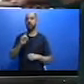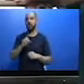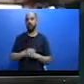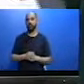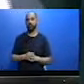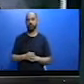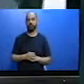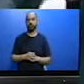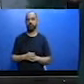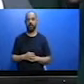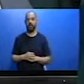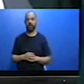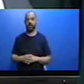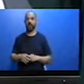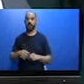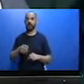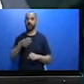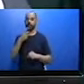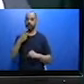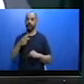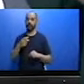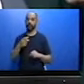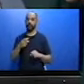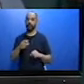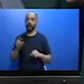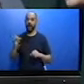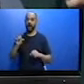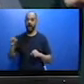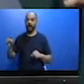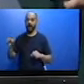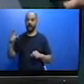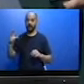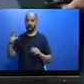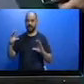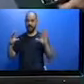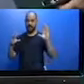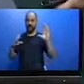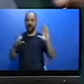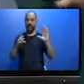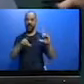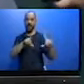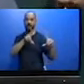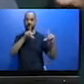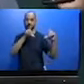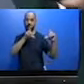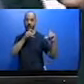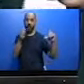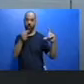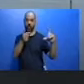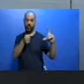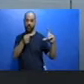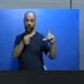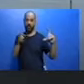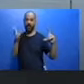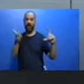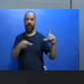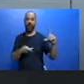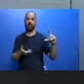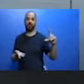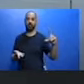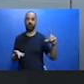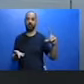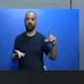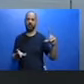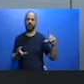essa frase tá falando ela está errada porque criança não dirija espera aí essa